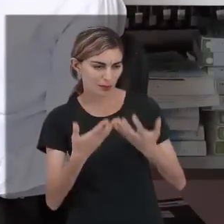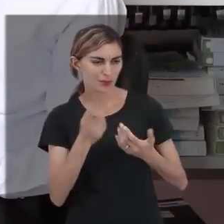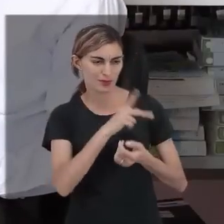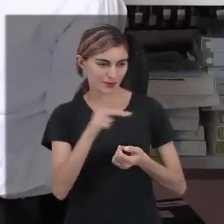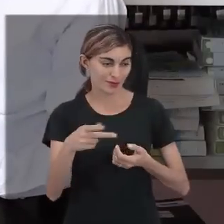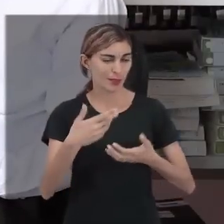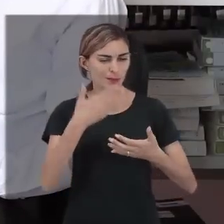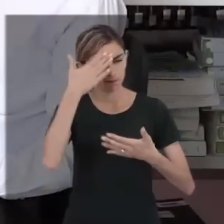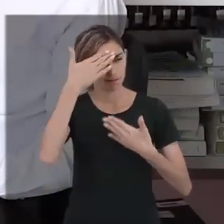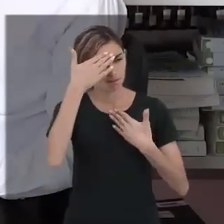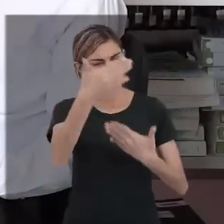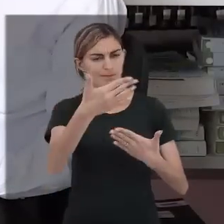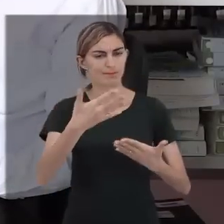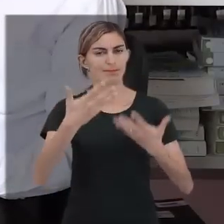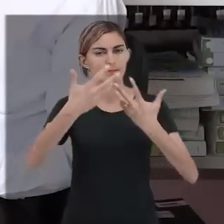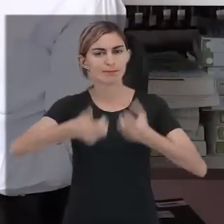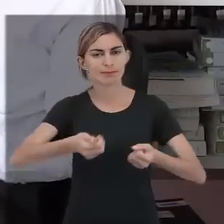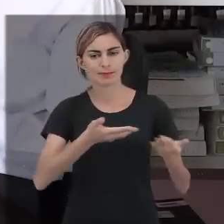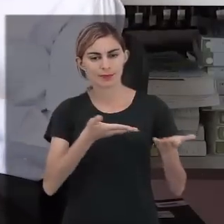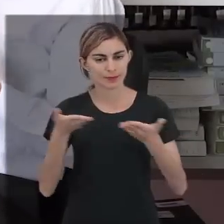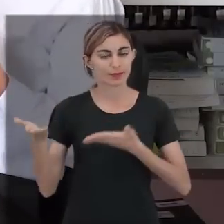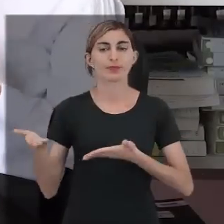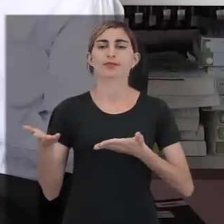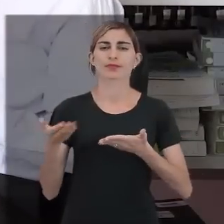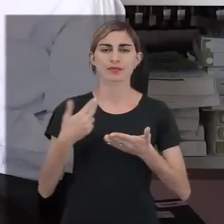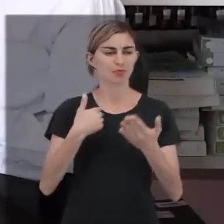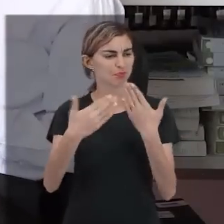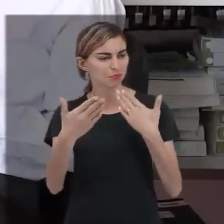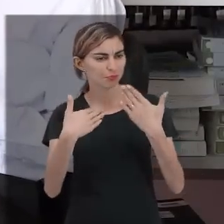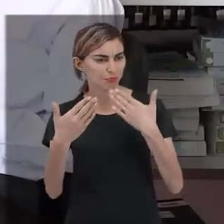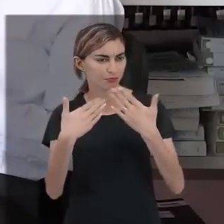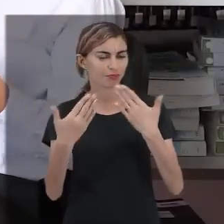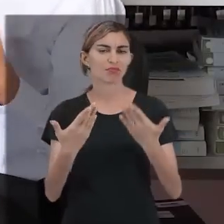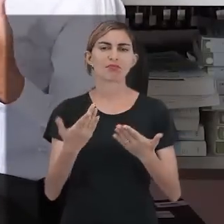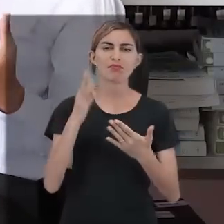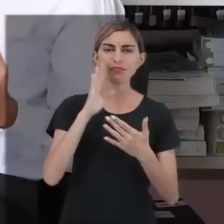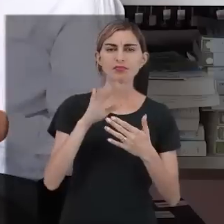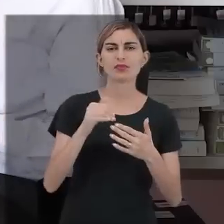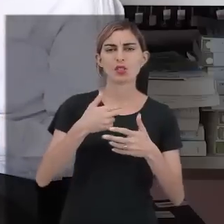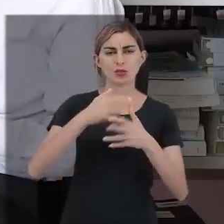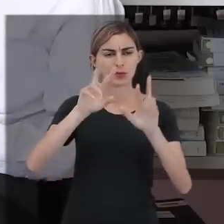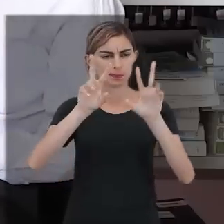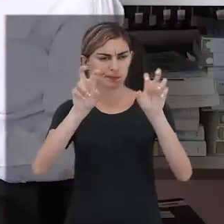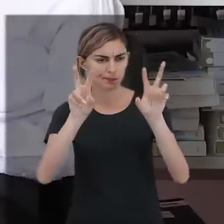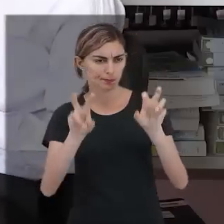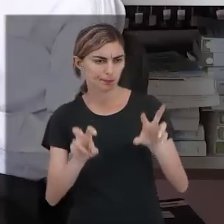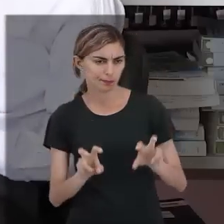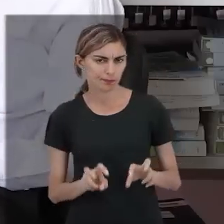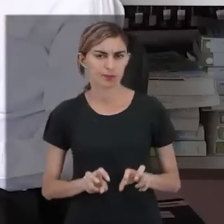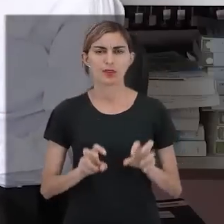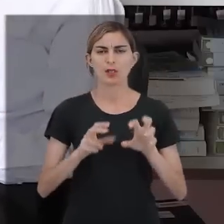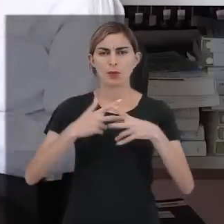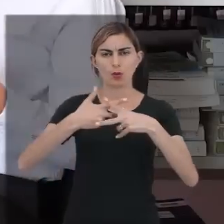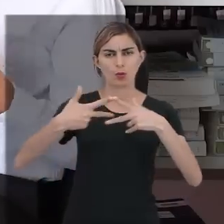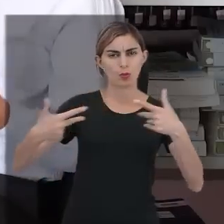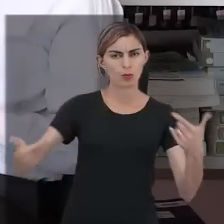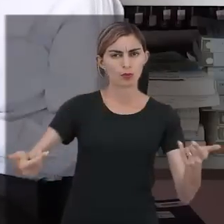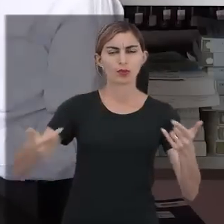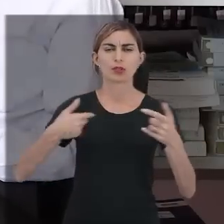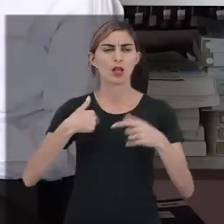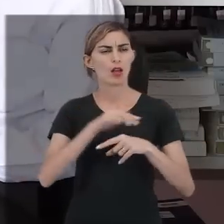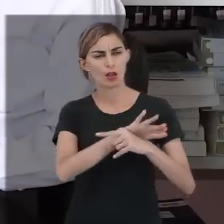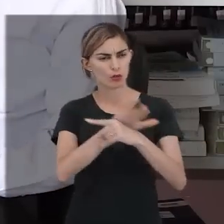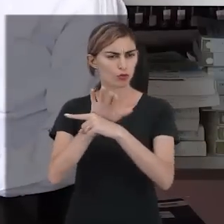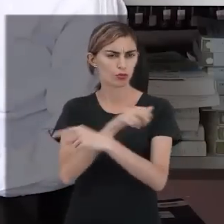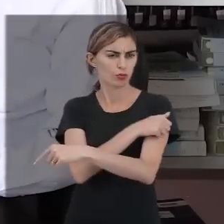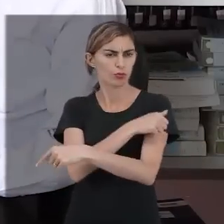Obrigado por ter aceito o nosso convite, né, de bater esse papo legal sobre os assuntos pertinentes à qualidade e que vai ajudar o